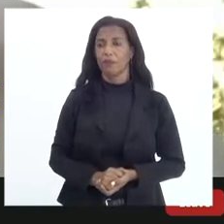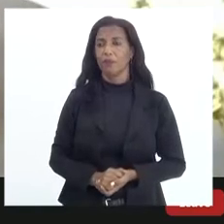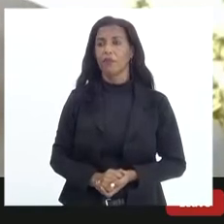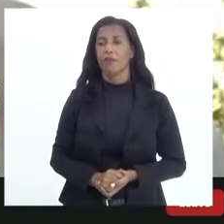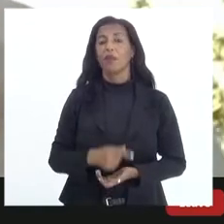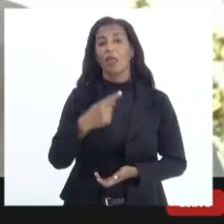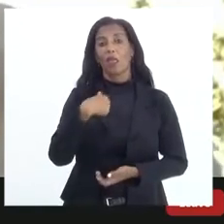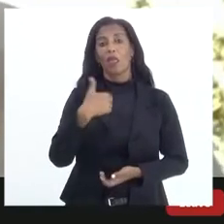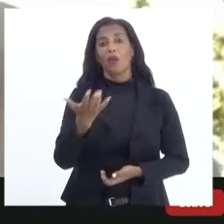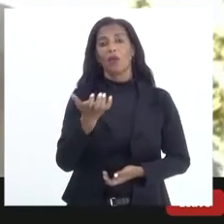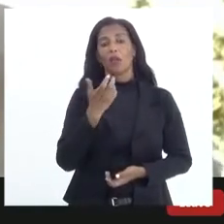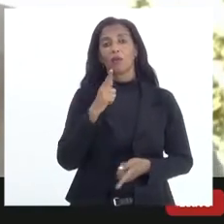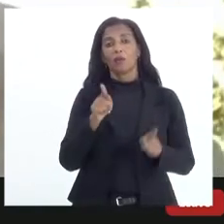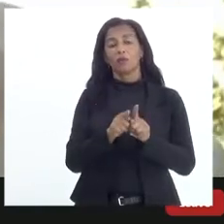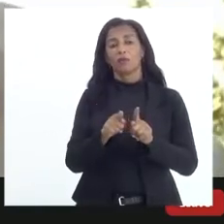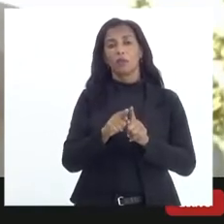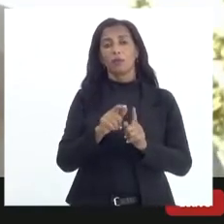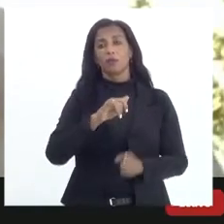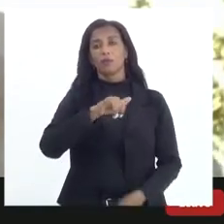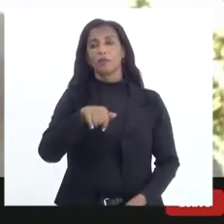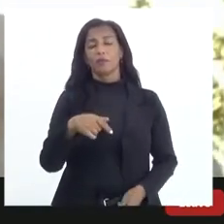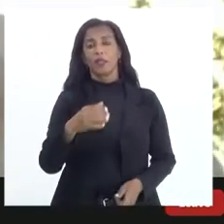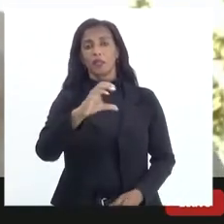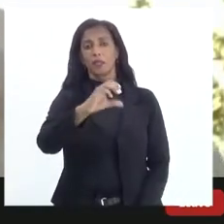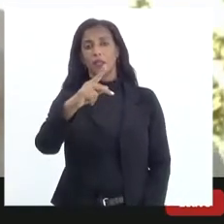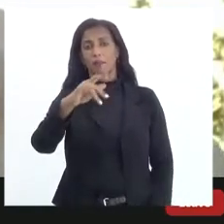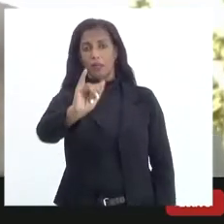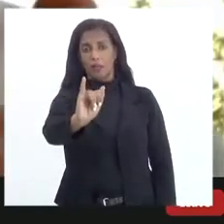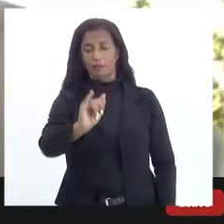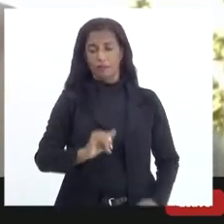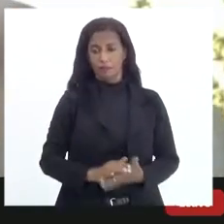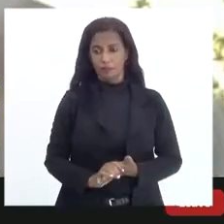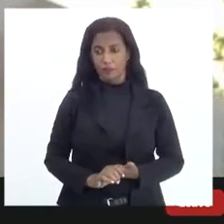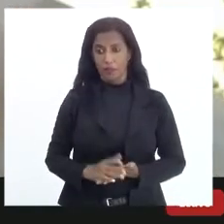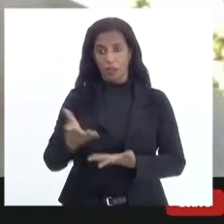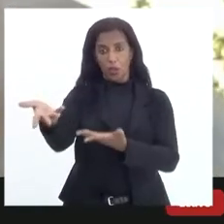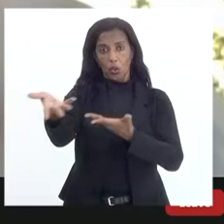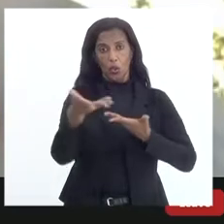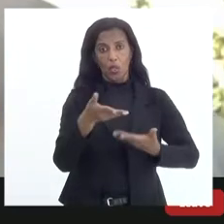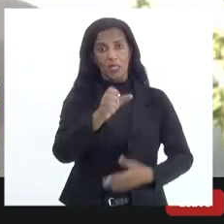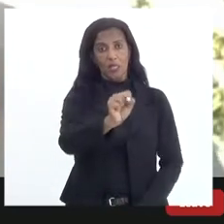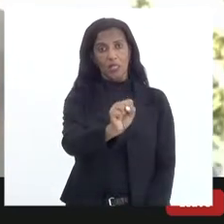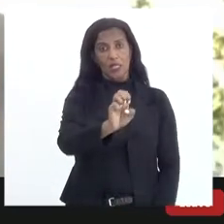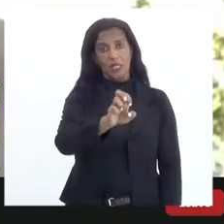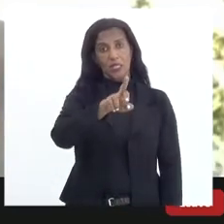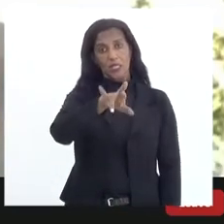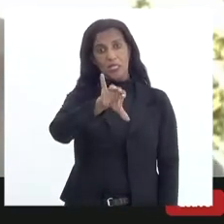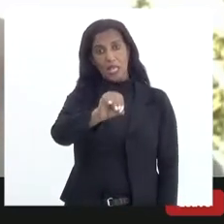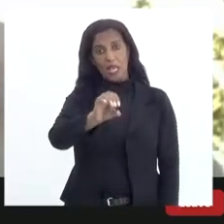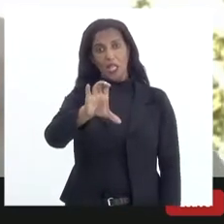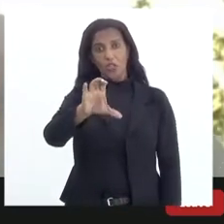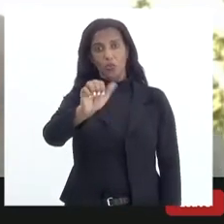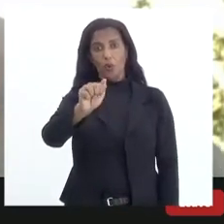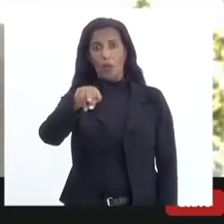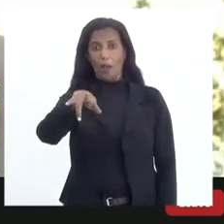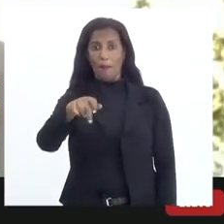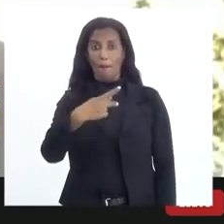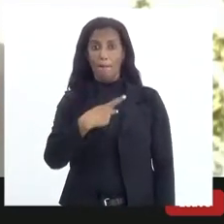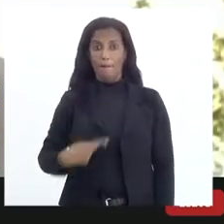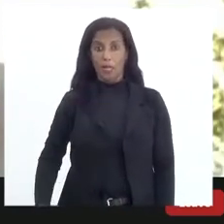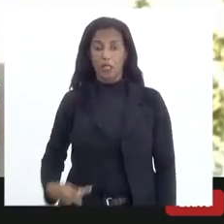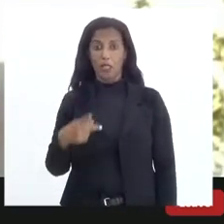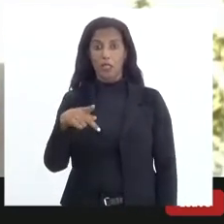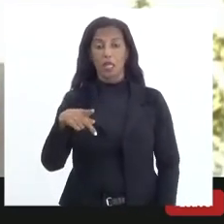quero propor nesse instante à CPI que se convide o Sérgio Camargo, da presidente da